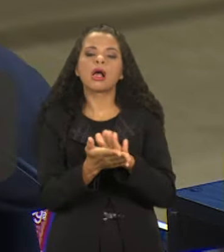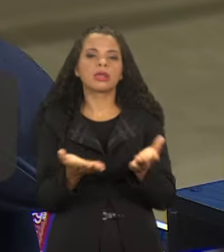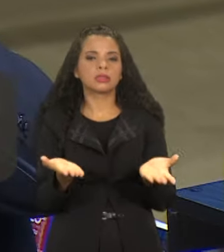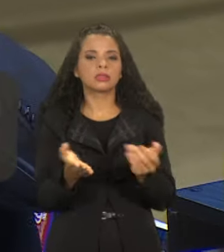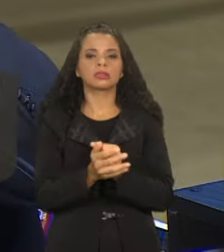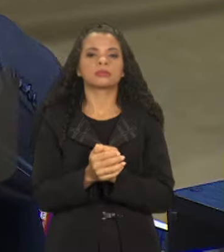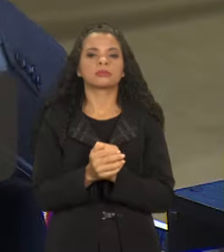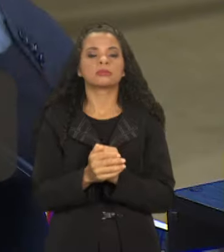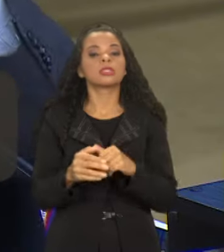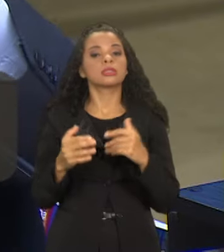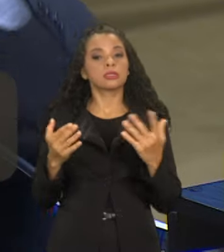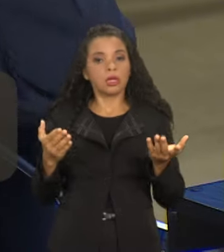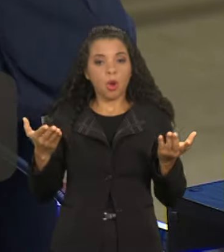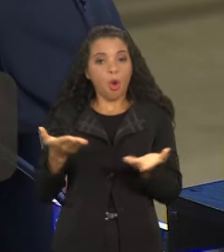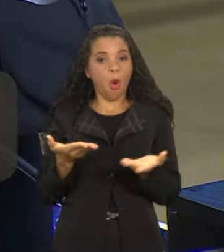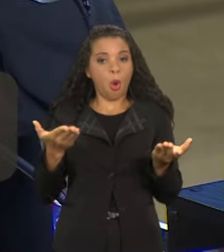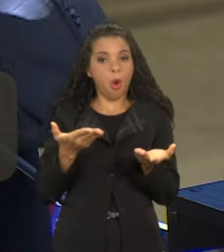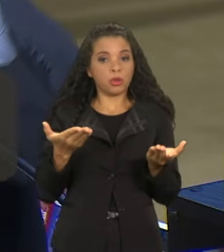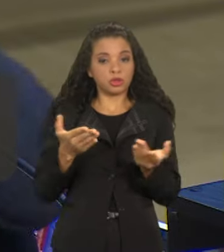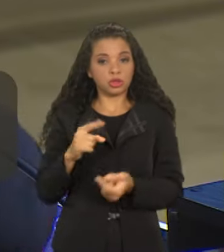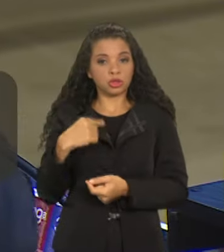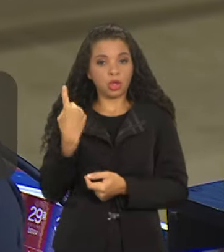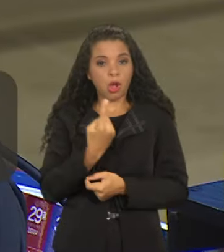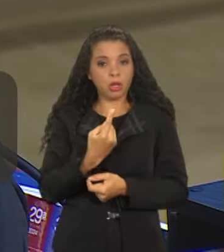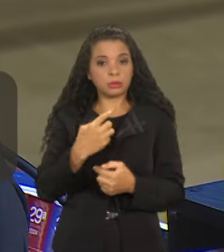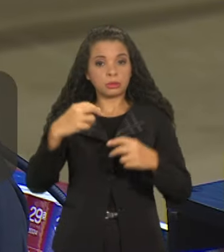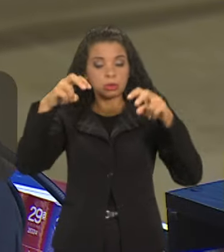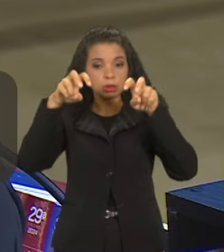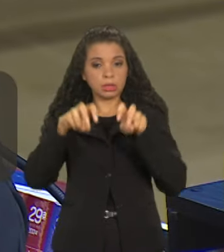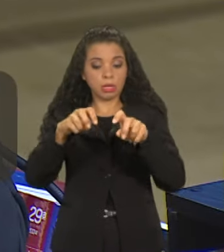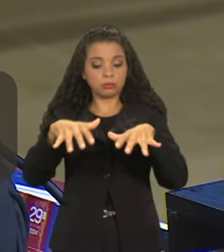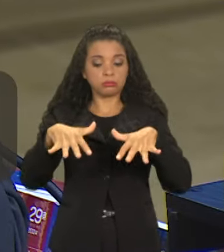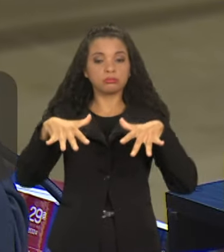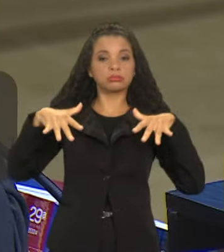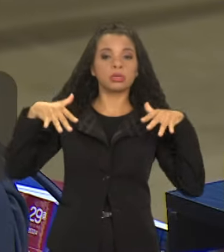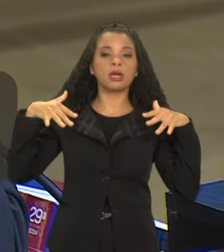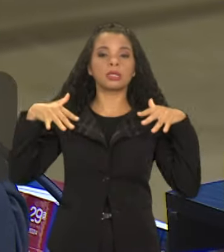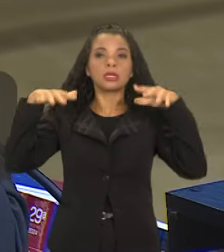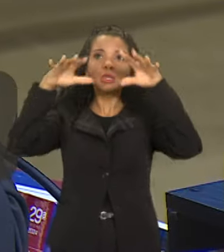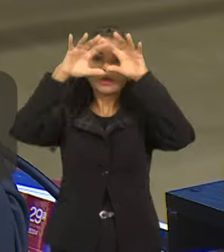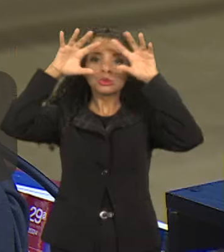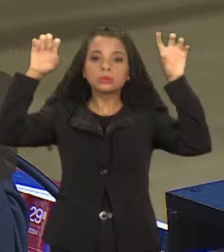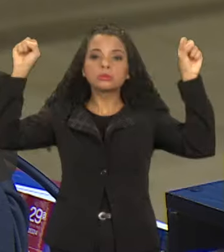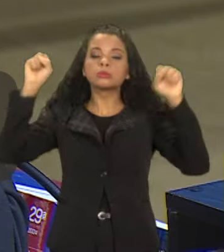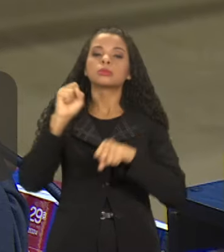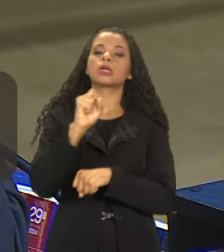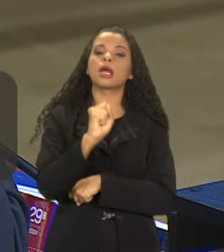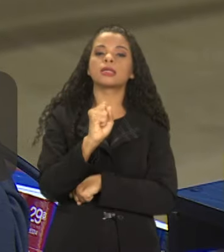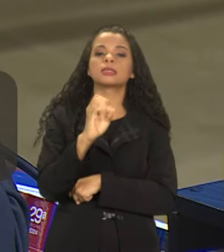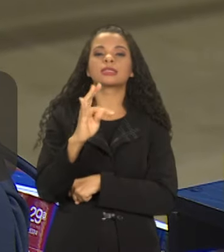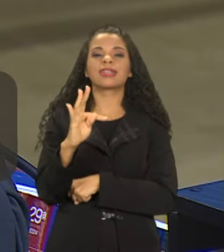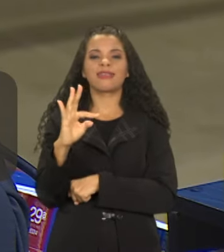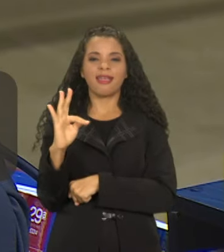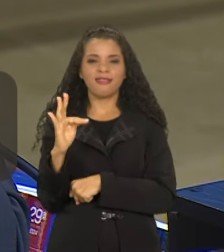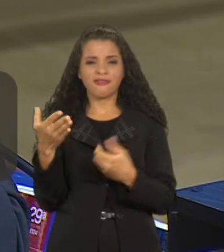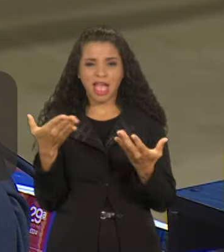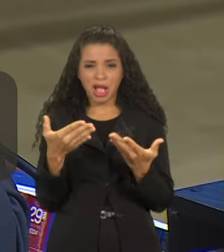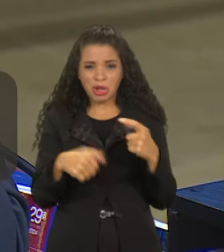Tribunal Federal de um país como o Brasil, um dos mais importantes do mundo, e está, nesse momento,